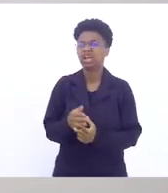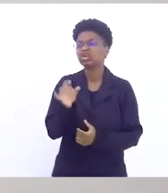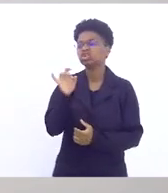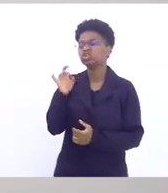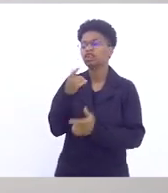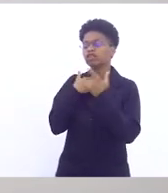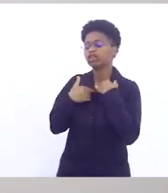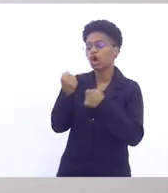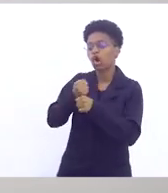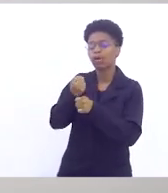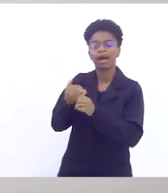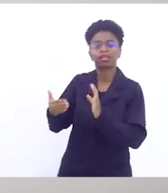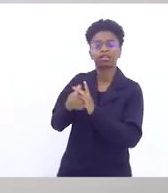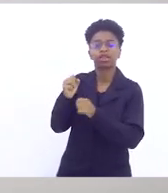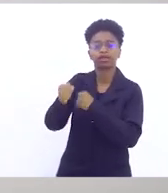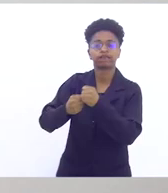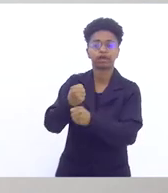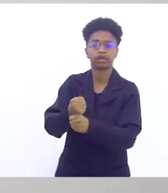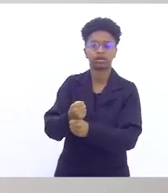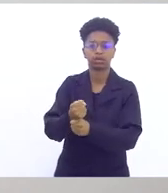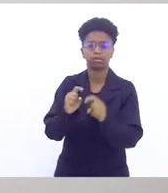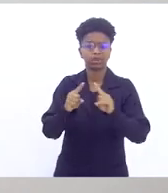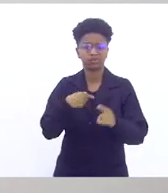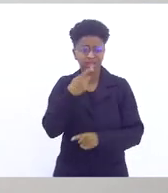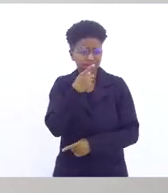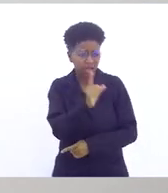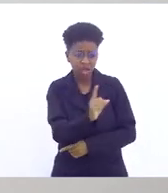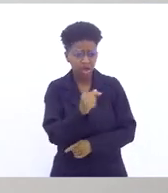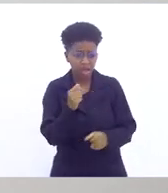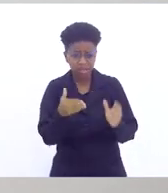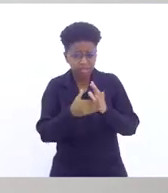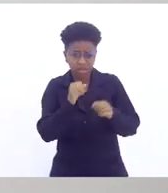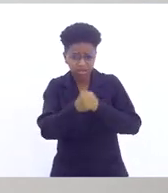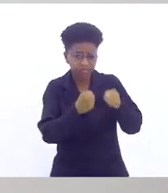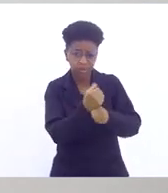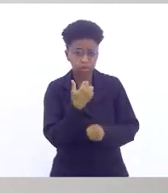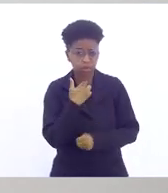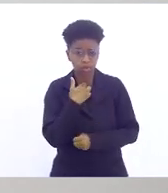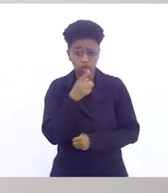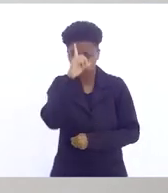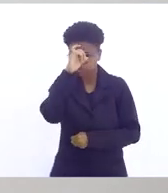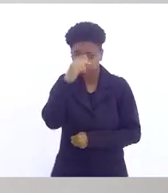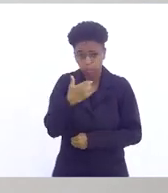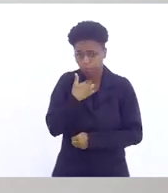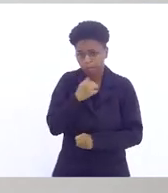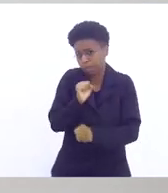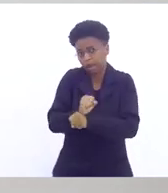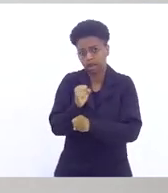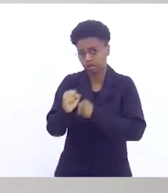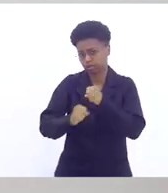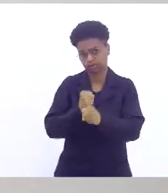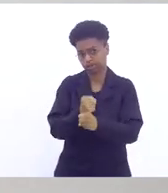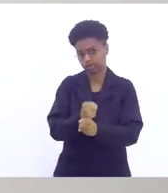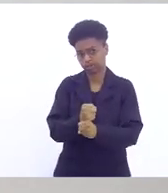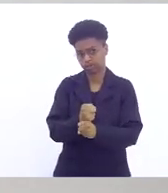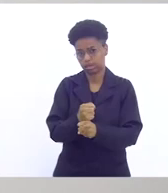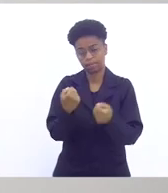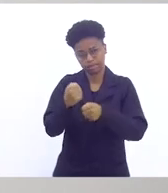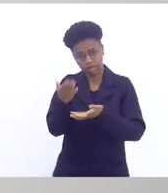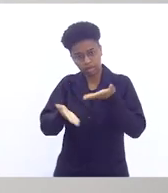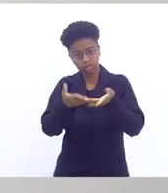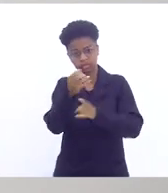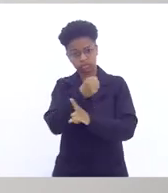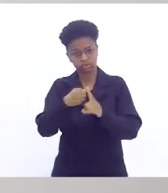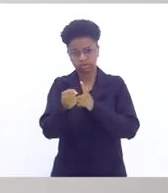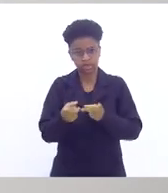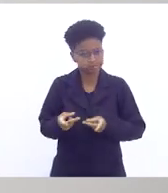que as obra até o ano que vem aí eu falei não mas eu não quero ter o ano que vem o hospital não pode ser até o ano que vem né o hospital Tem que atender a sociedade